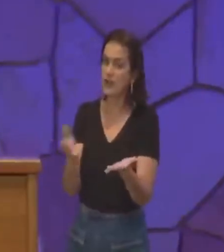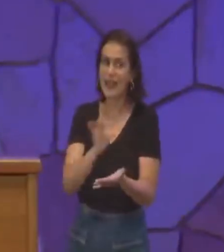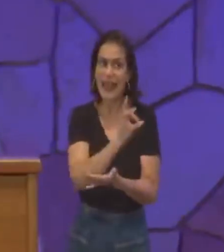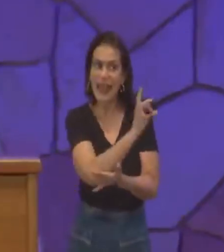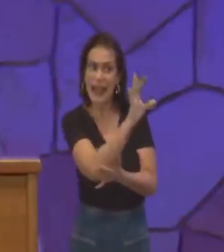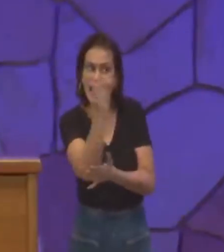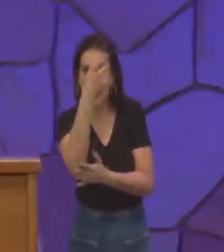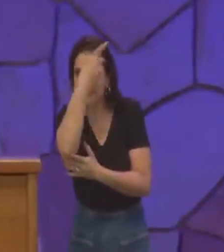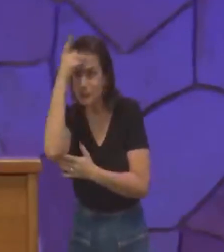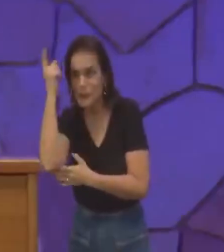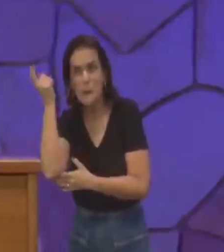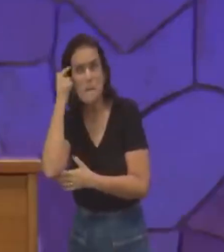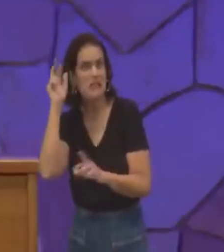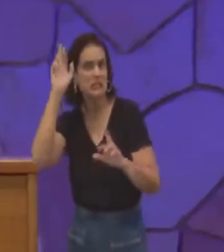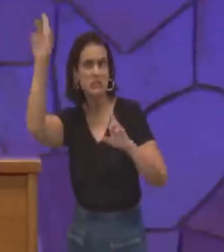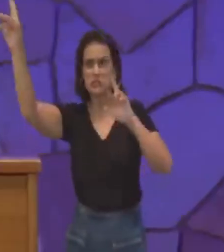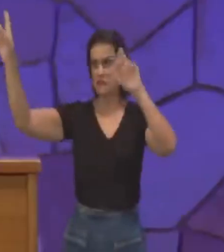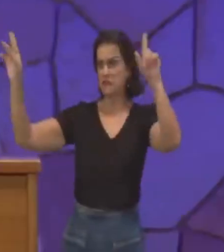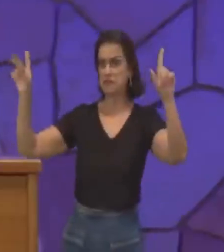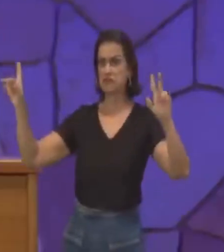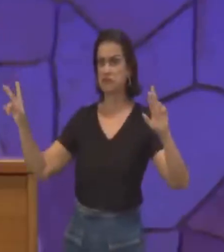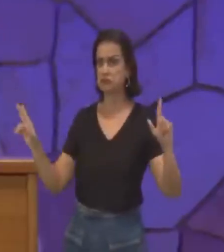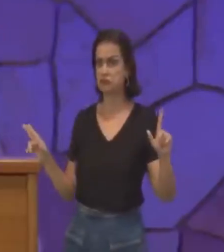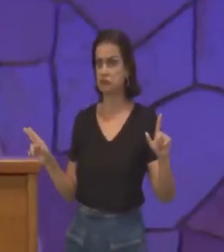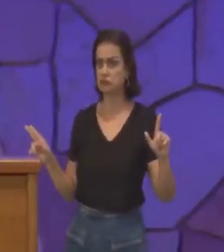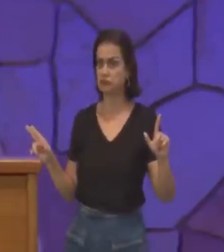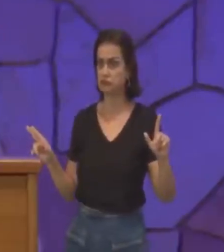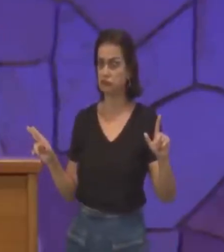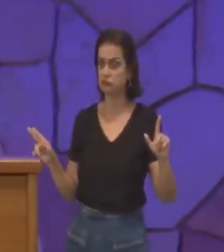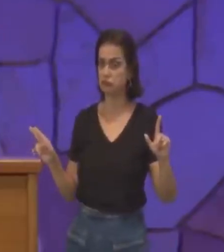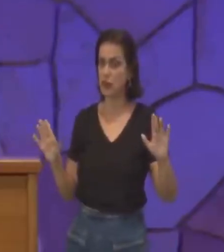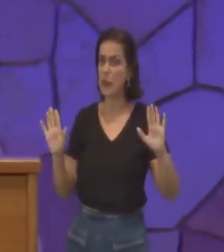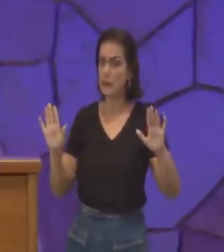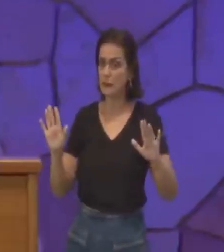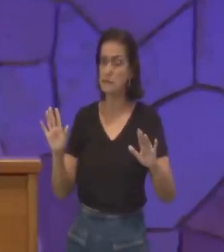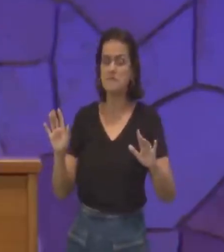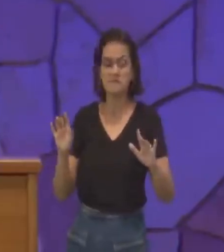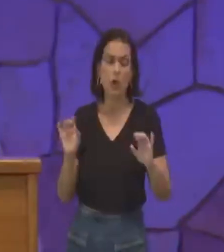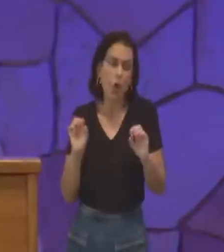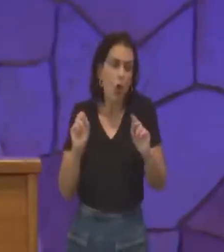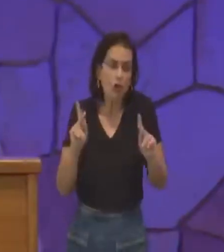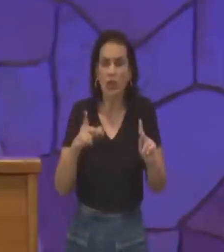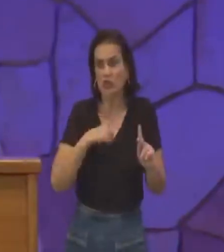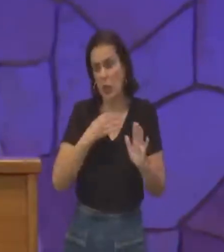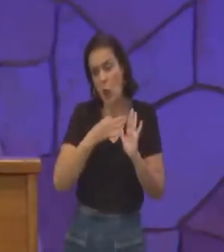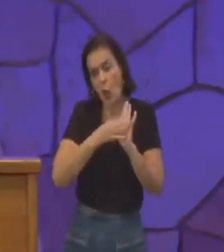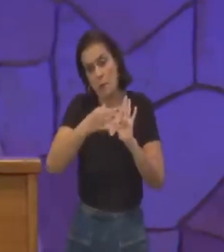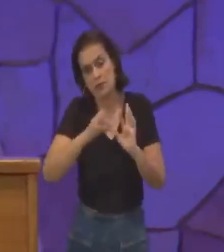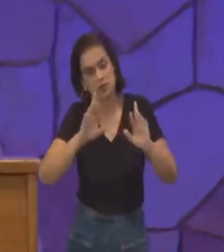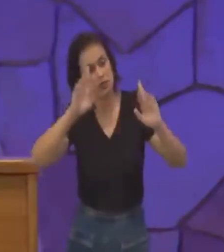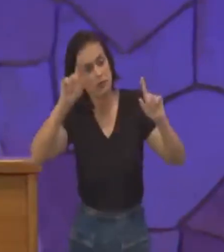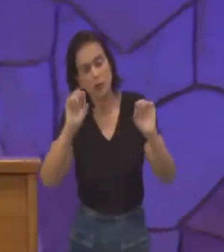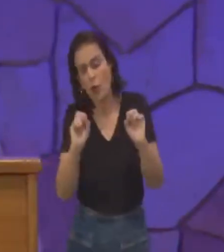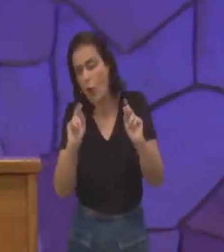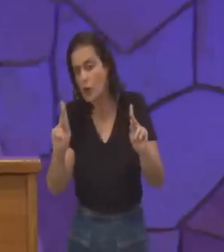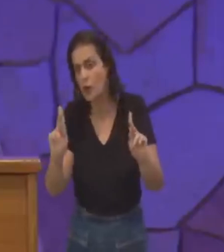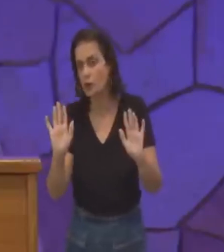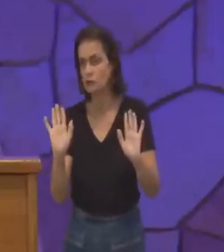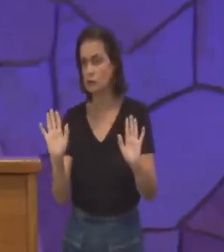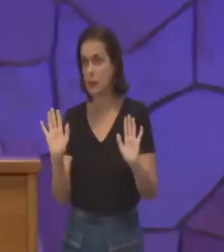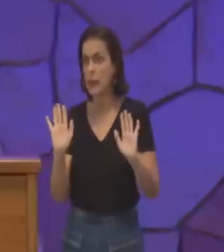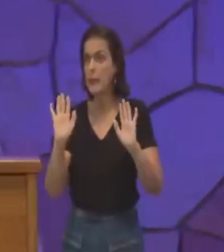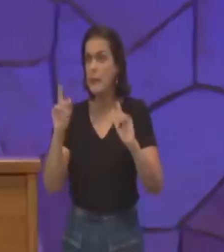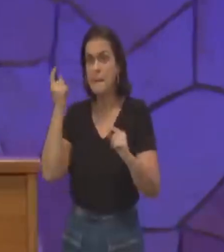maneira. Mas será que... E deve-se pensar de fato de maneira diferente. Nós